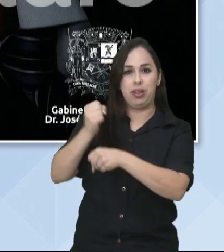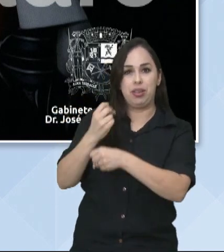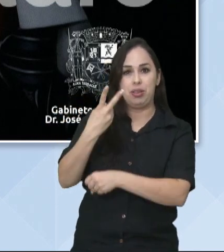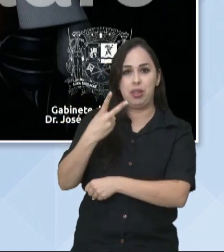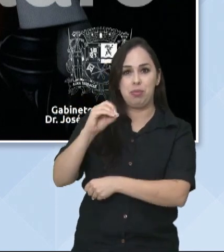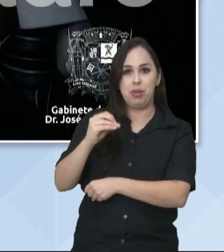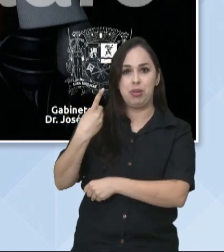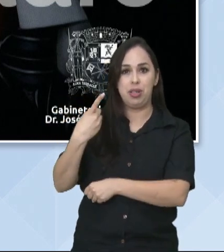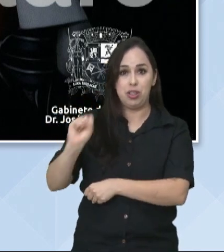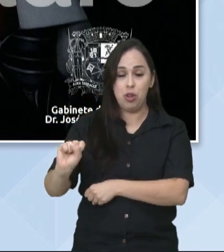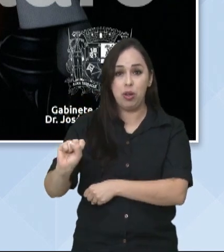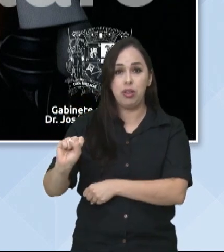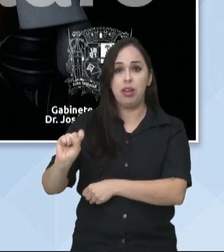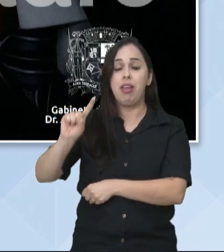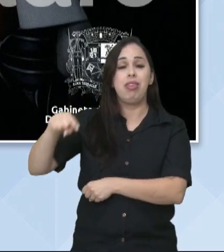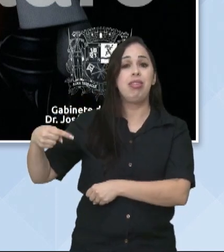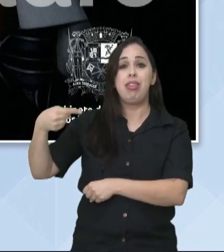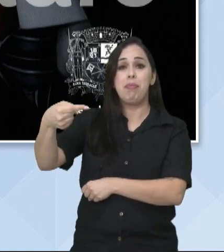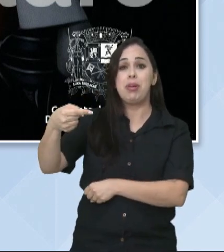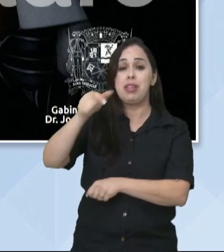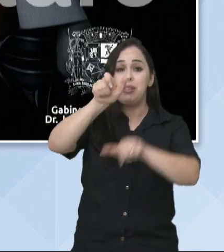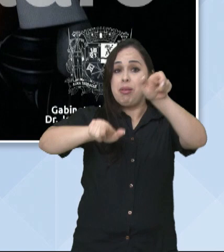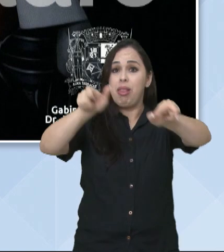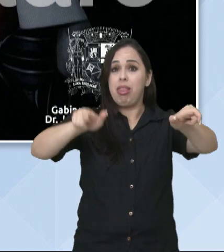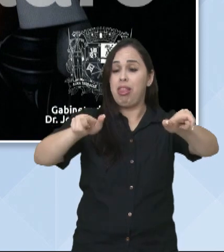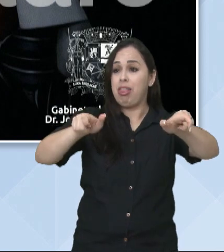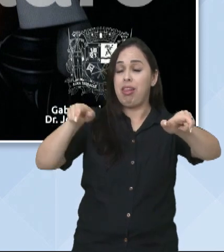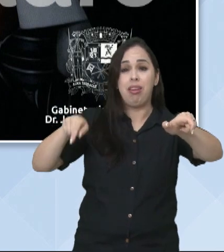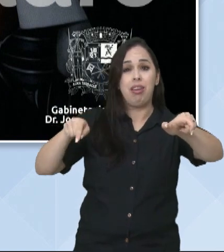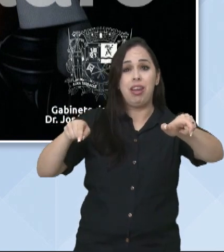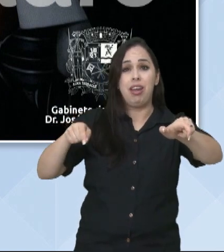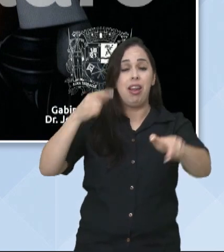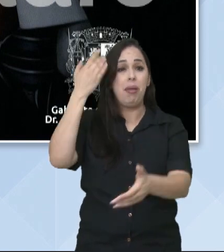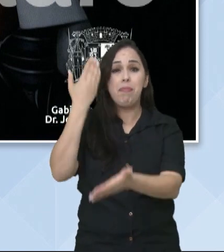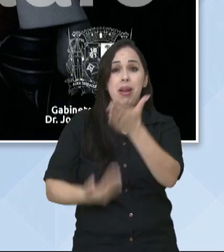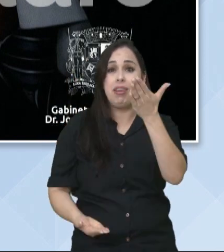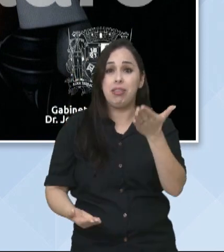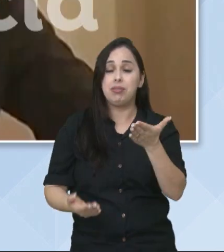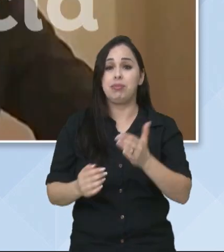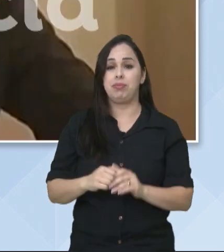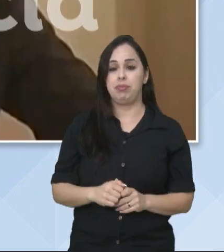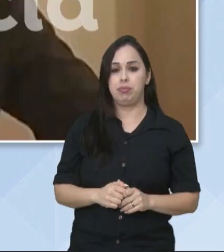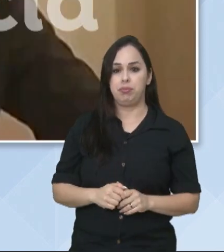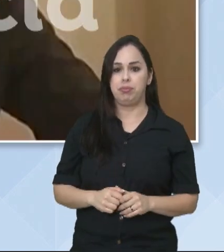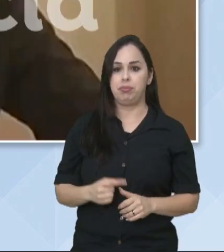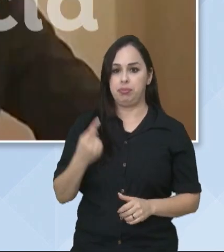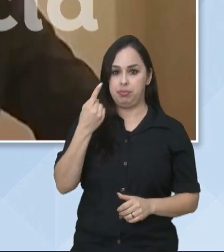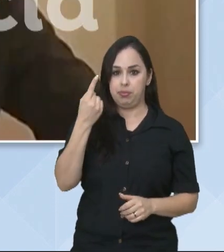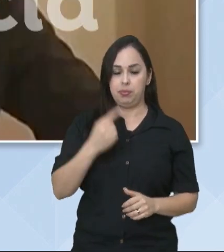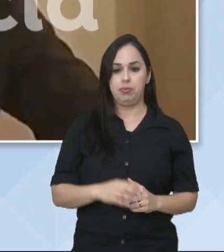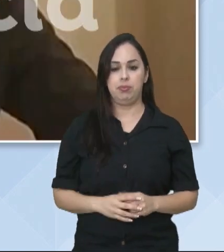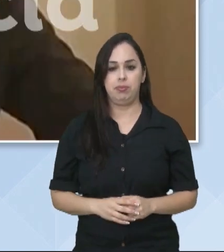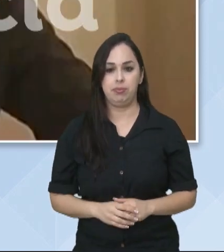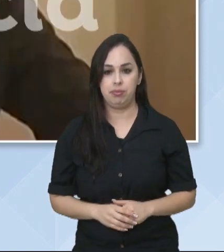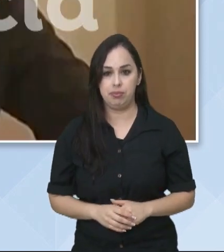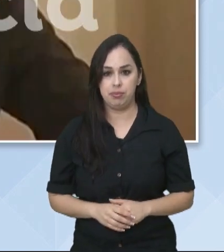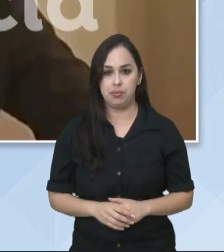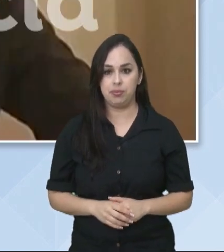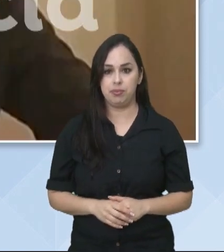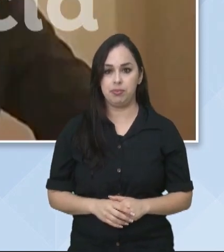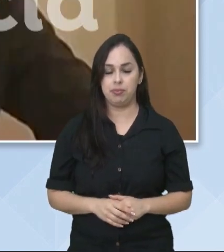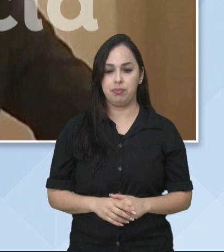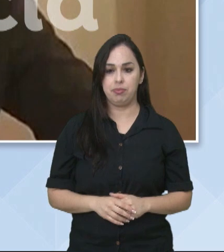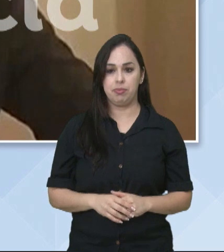jogar essa chance que o povo brasileiro deu para ele na lata do lixo. Então, primeiro, pode passar aí, Betão? Bom,